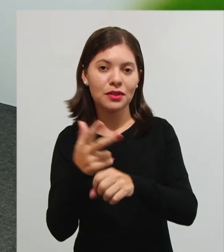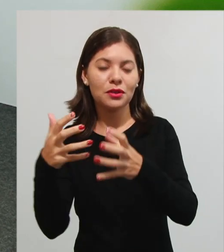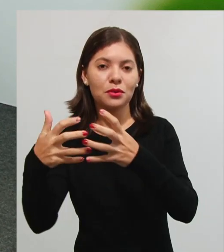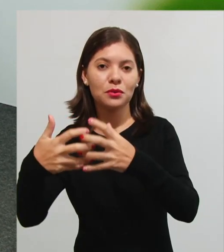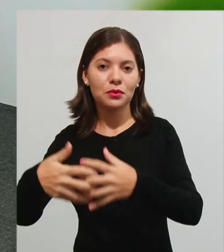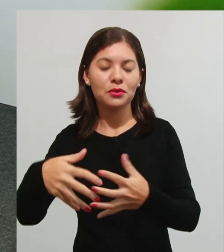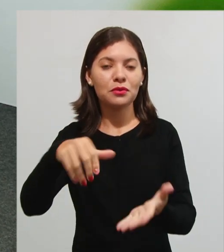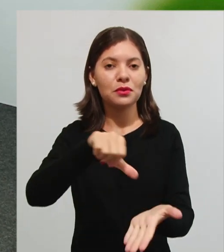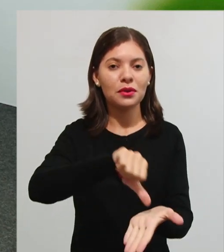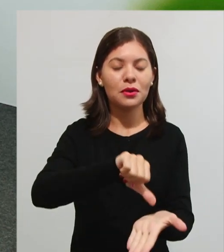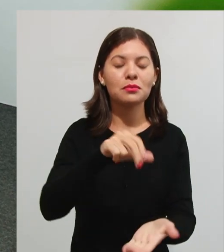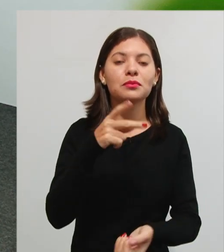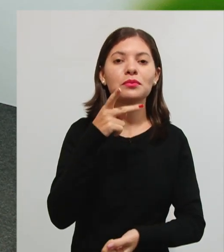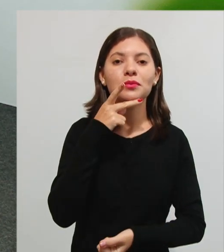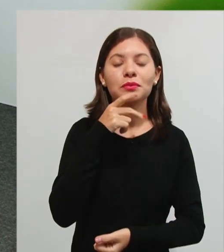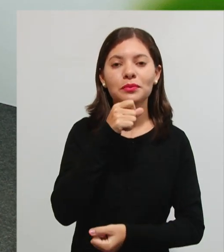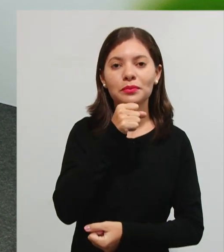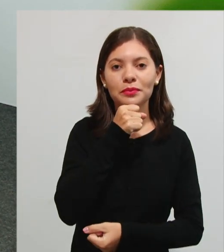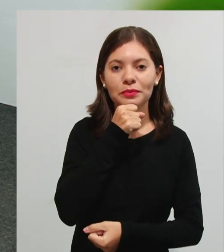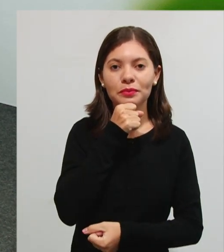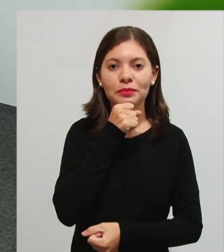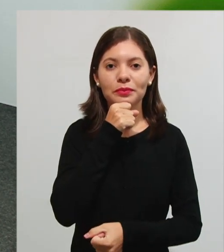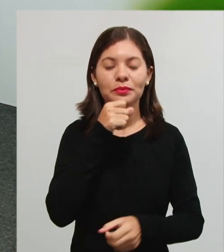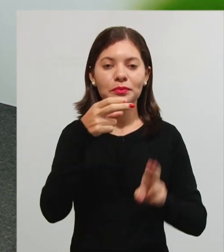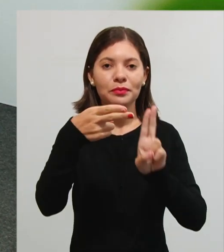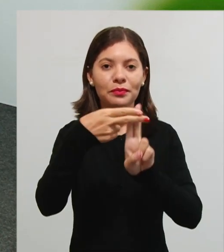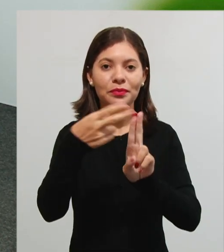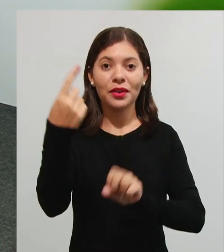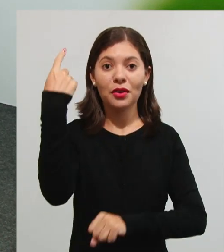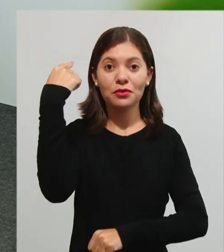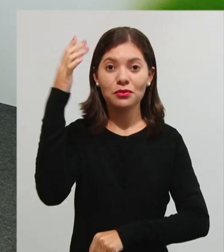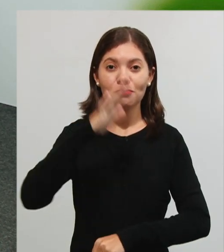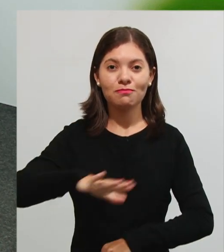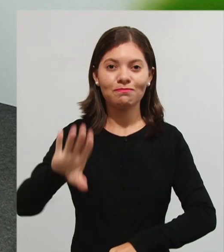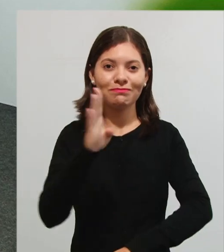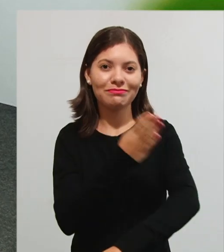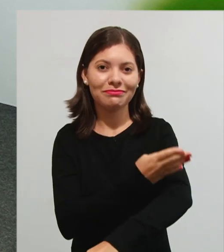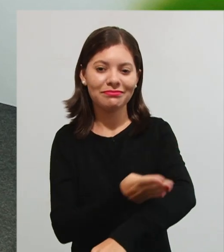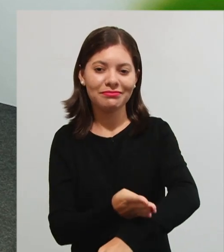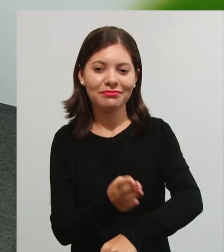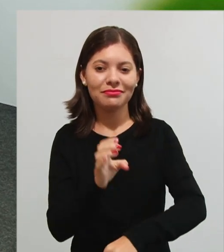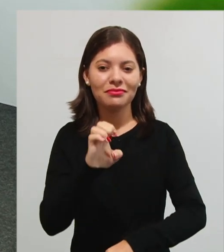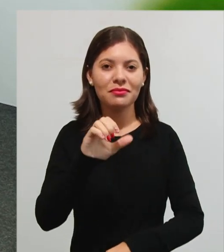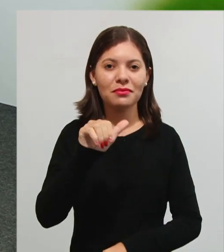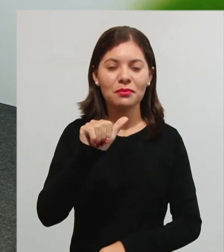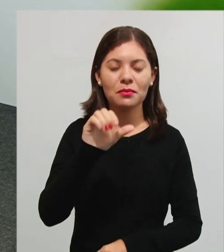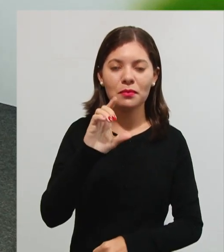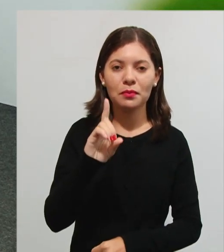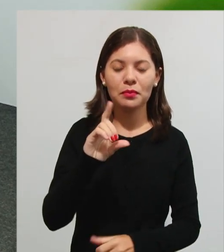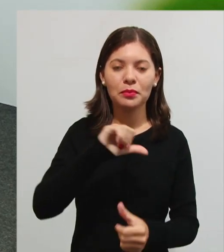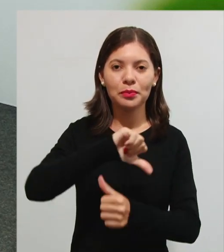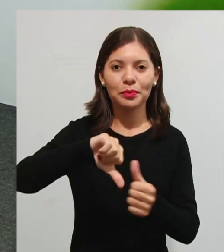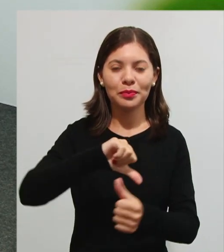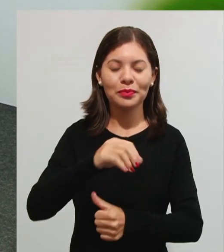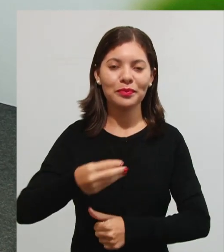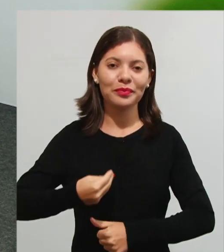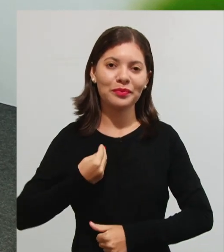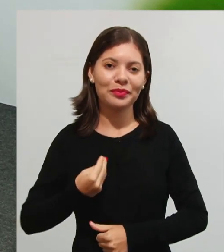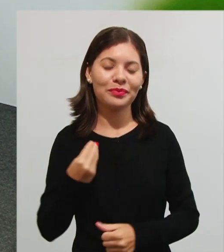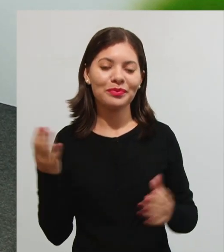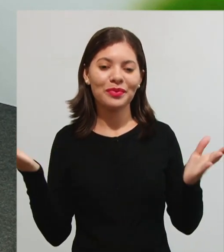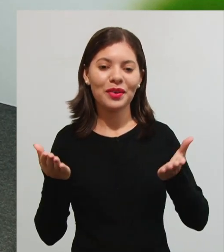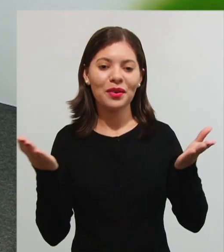temos uma parede branca com as palavras escritas em verde, EAD, mudando realidades. Agora eu vou realizar